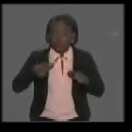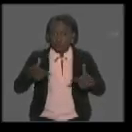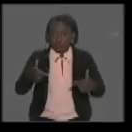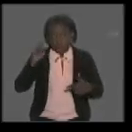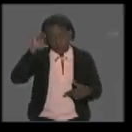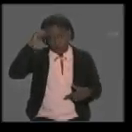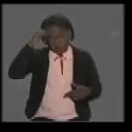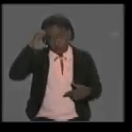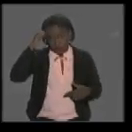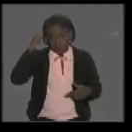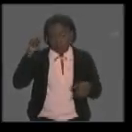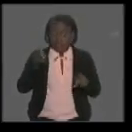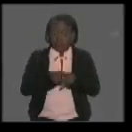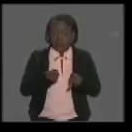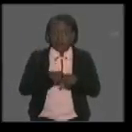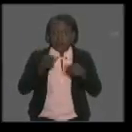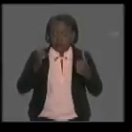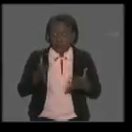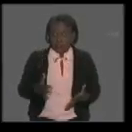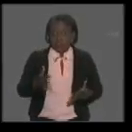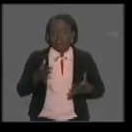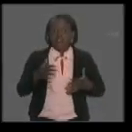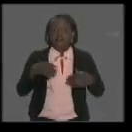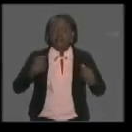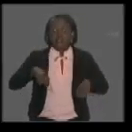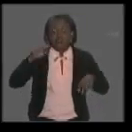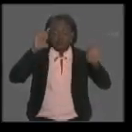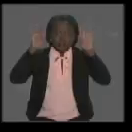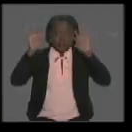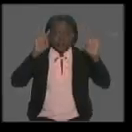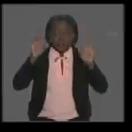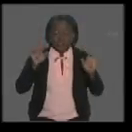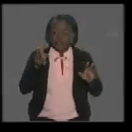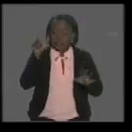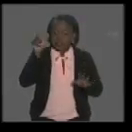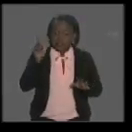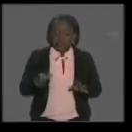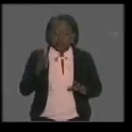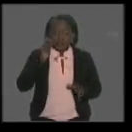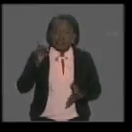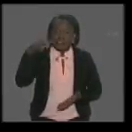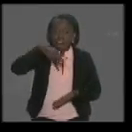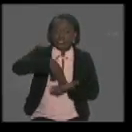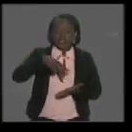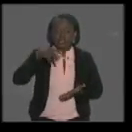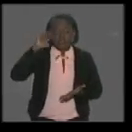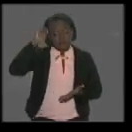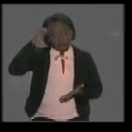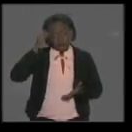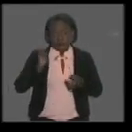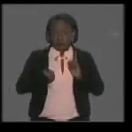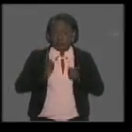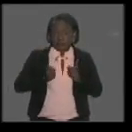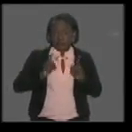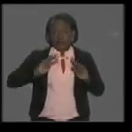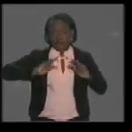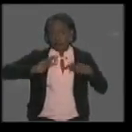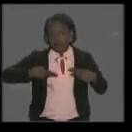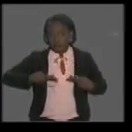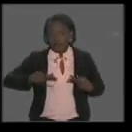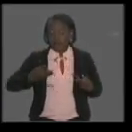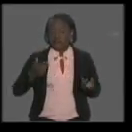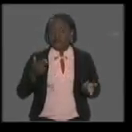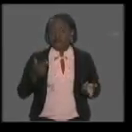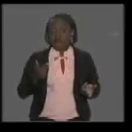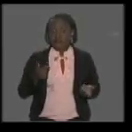também, e fala de mulher negra, a gente tem que pensar também na posicionalidade da mulher transnegra, né? Ou da travesti negra, ou